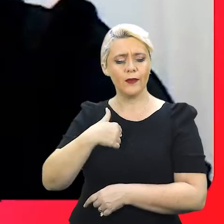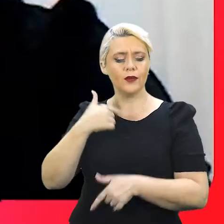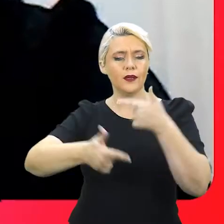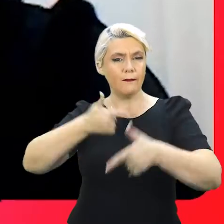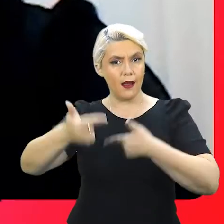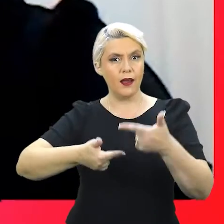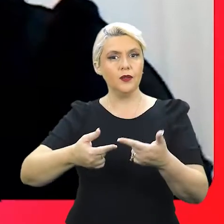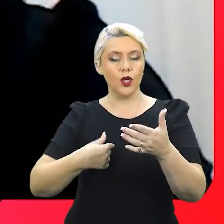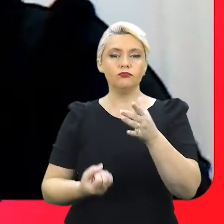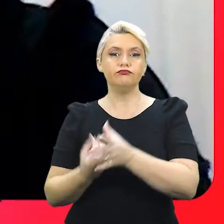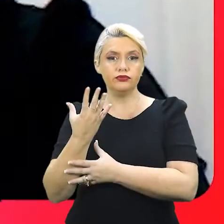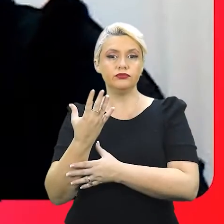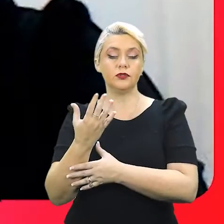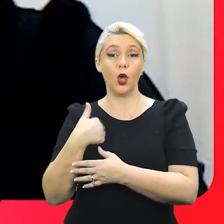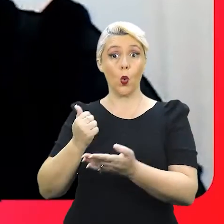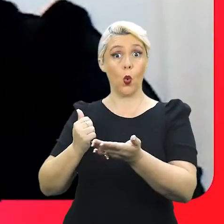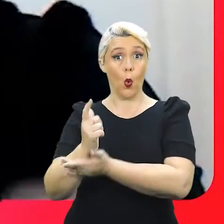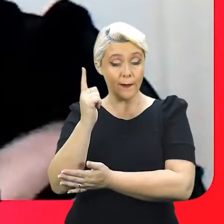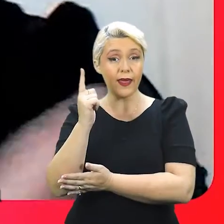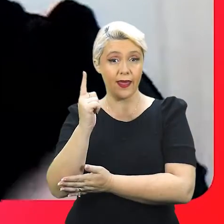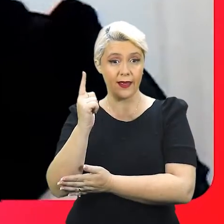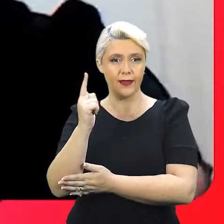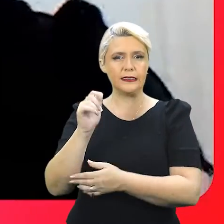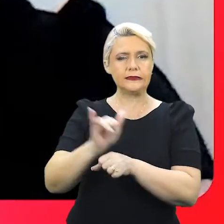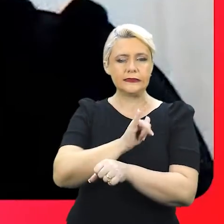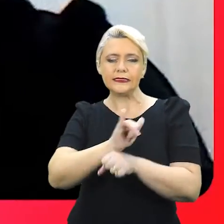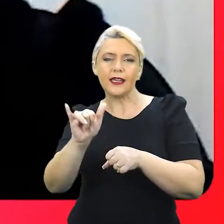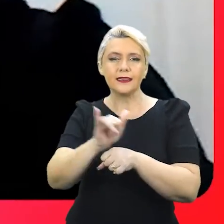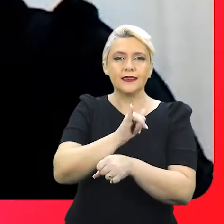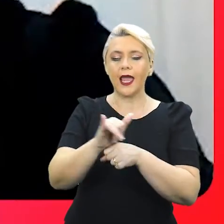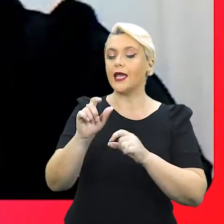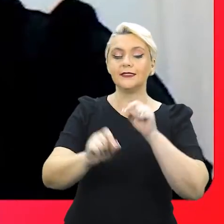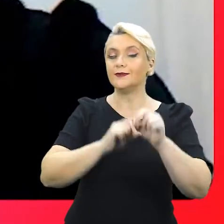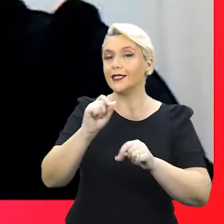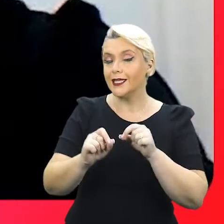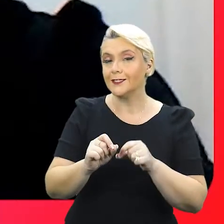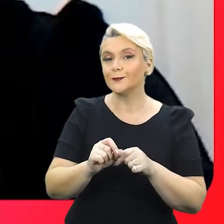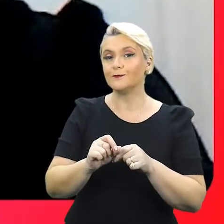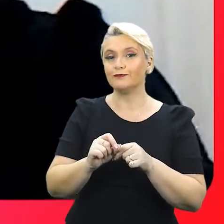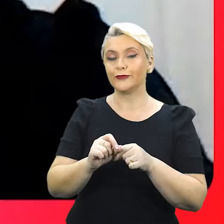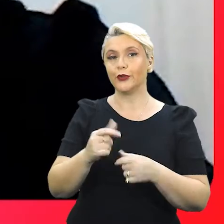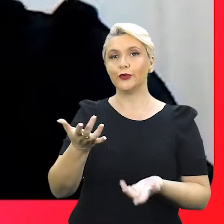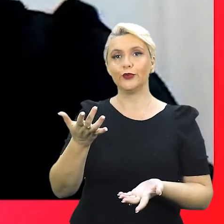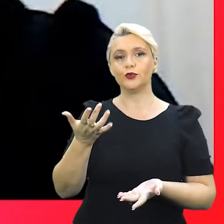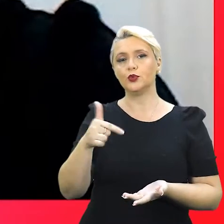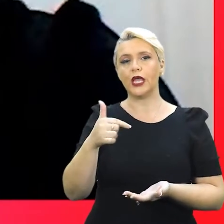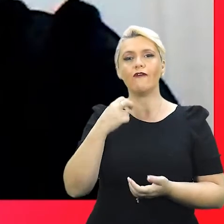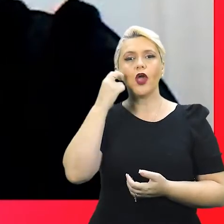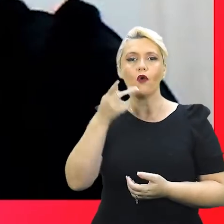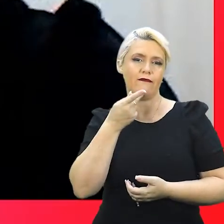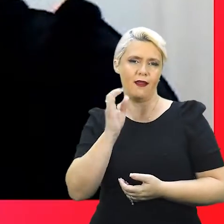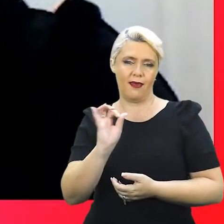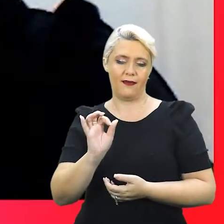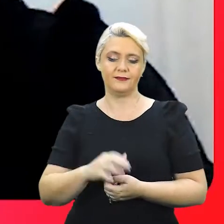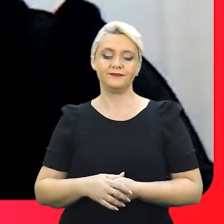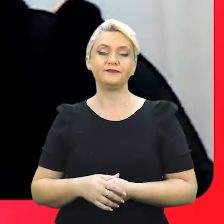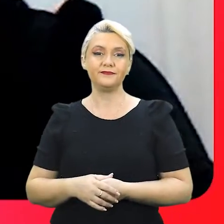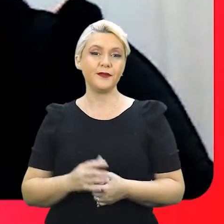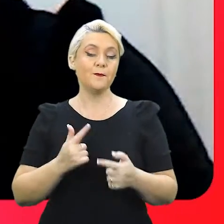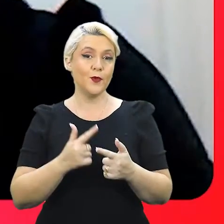eu consegui Uhum. comprar numa estratégia que eu não tenho nenhuma vergonha de revelar,